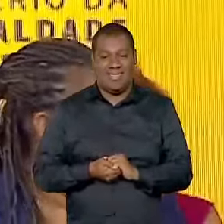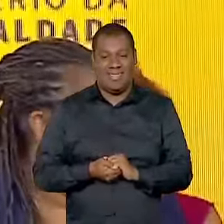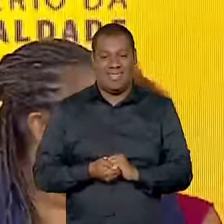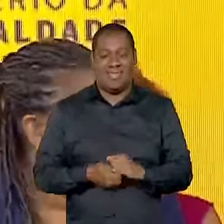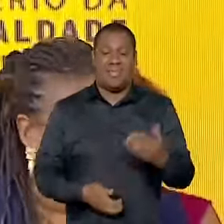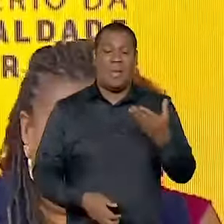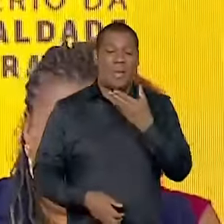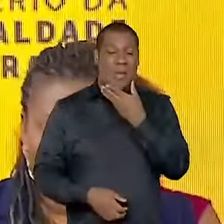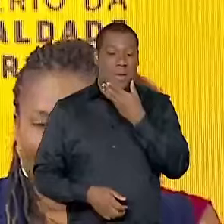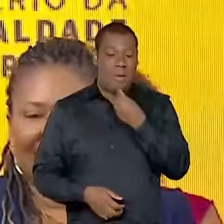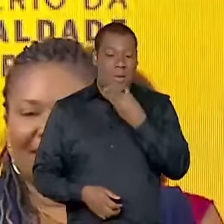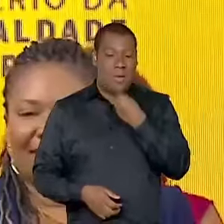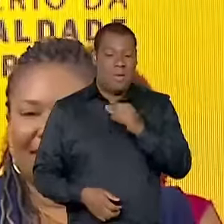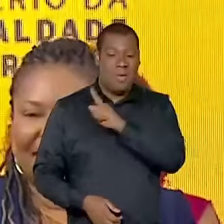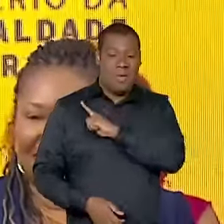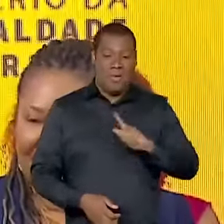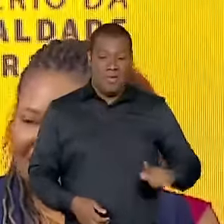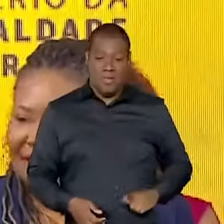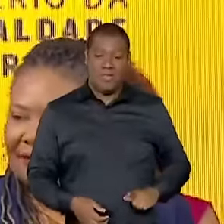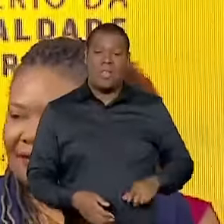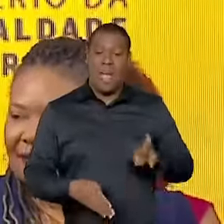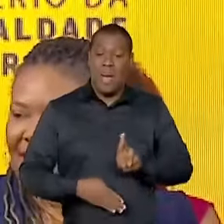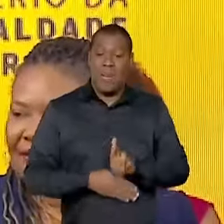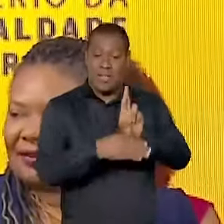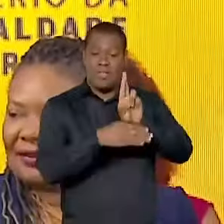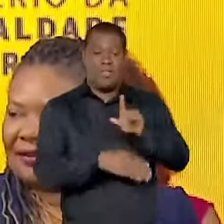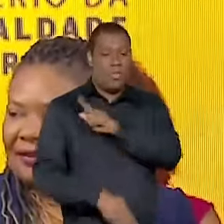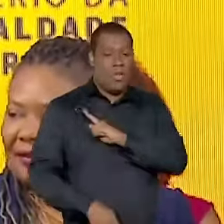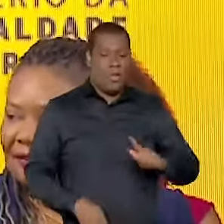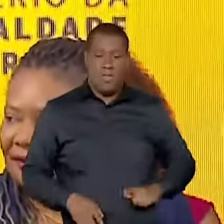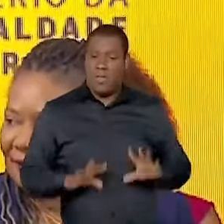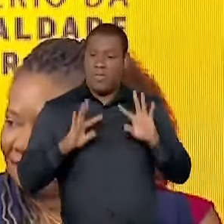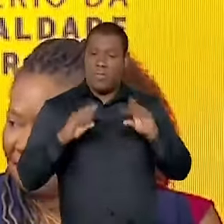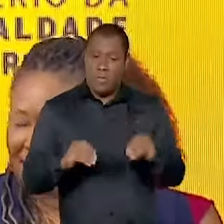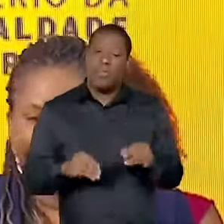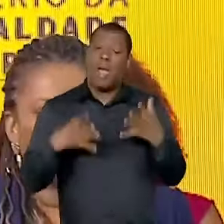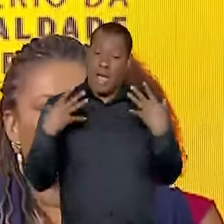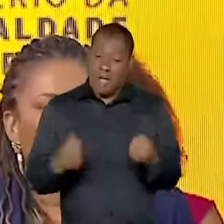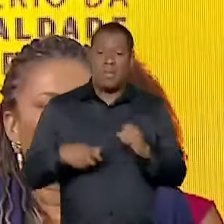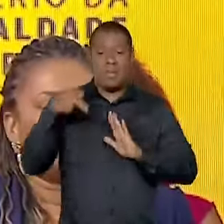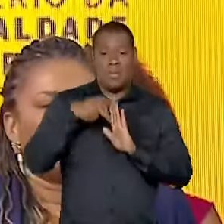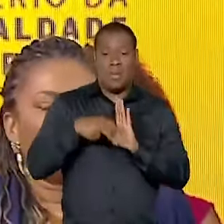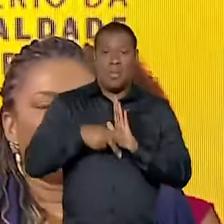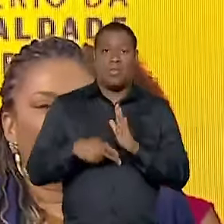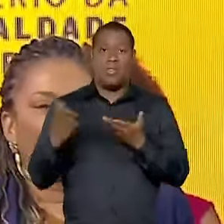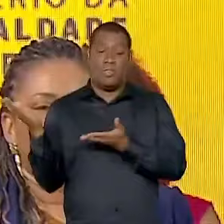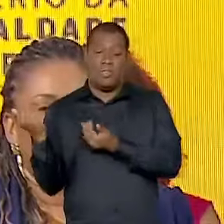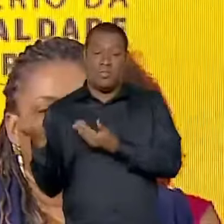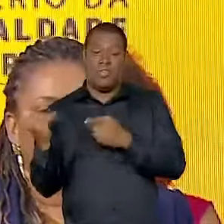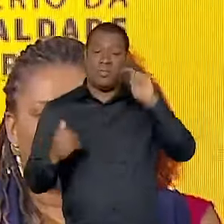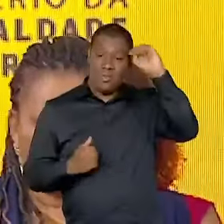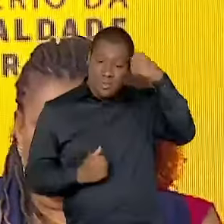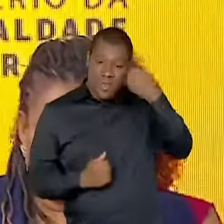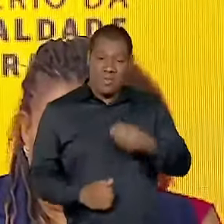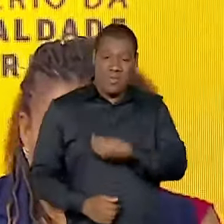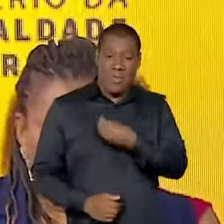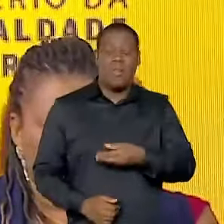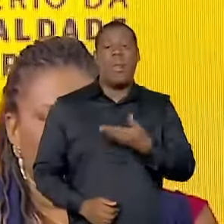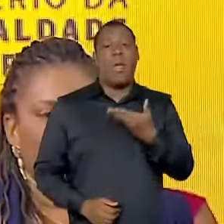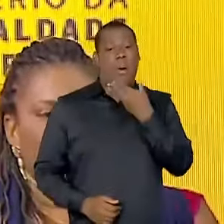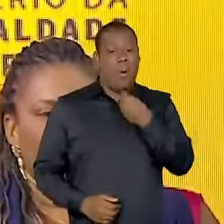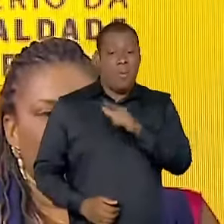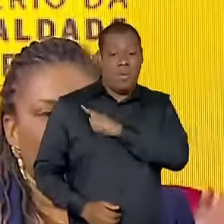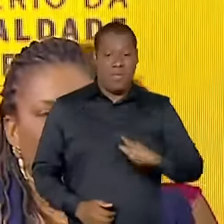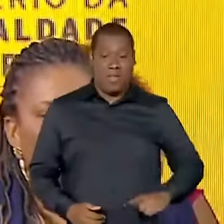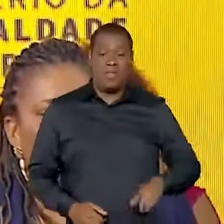O governador, representando aqui todos os governadores que já aderiram ao plano do Juventude Negra Viva, governador do Amapá,